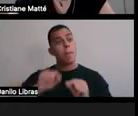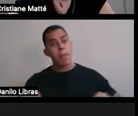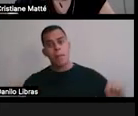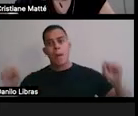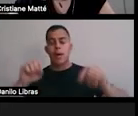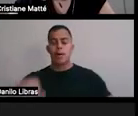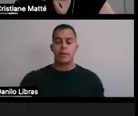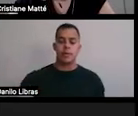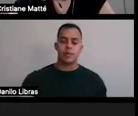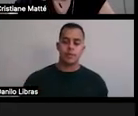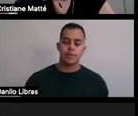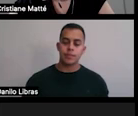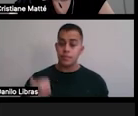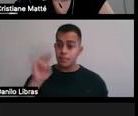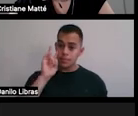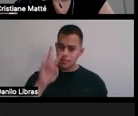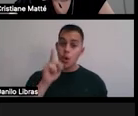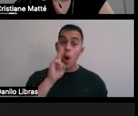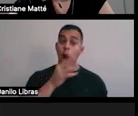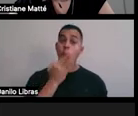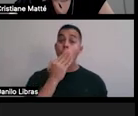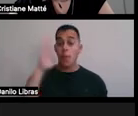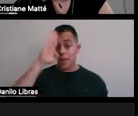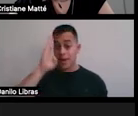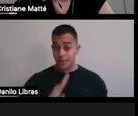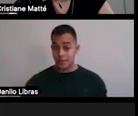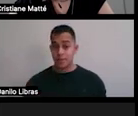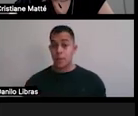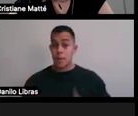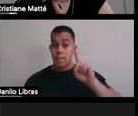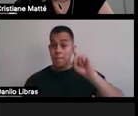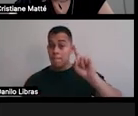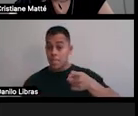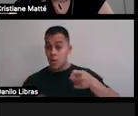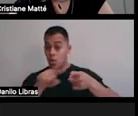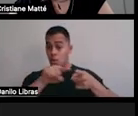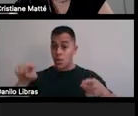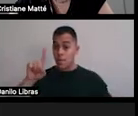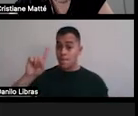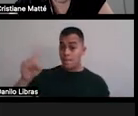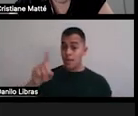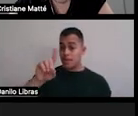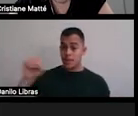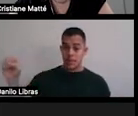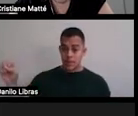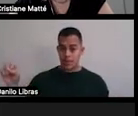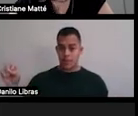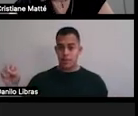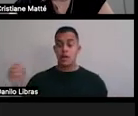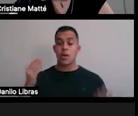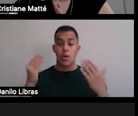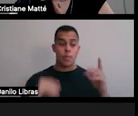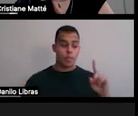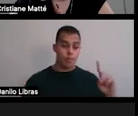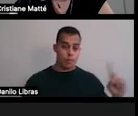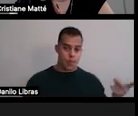olhar, olhem aqui a cor que aparece o Brasil, gente. Ele está aqui, ó, de 1.000 a 1.100 casos por 100 mil indivíduos. Se a